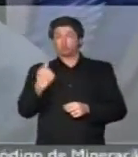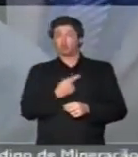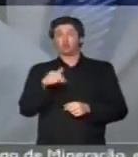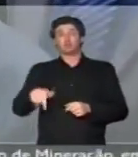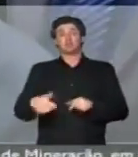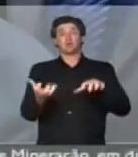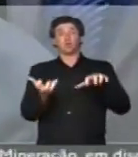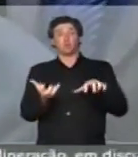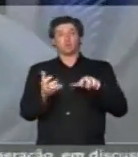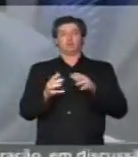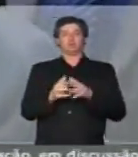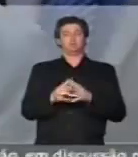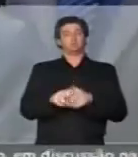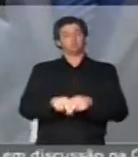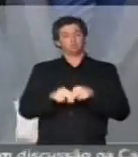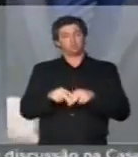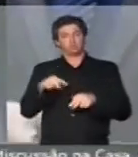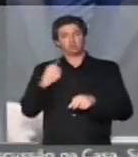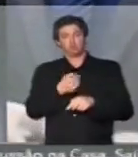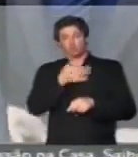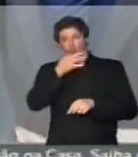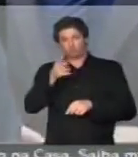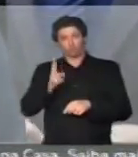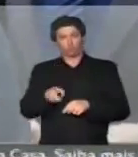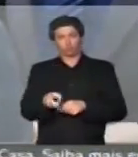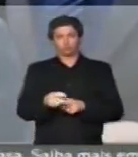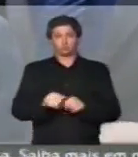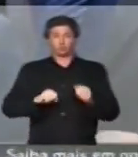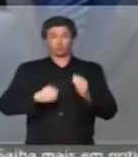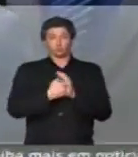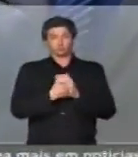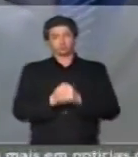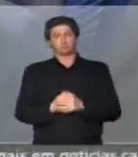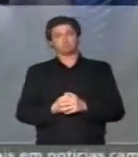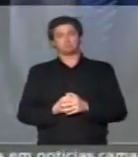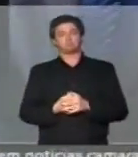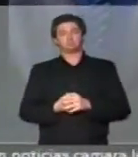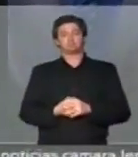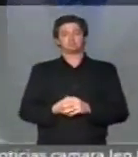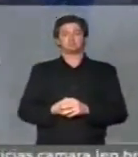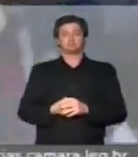parlamento brasileiro. Daí mantemos a nossa posição de obstrução. Rede.